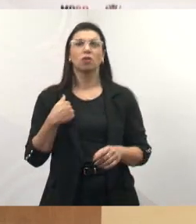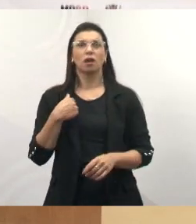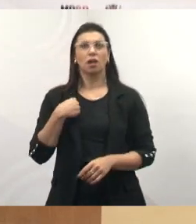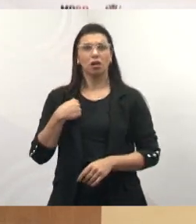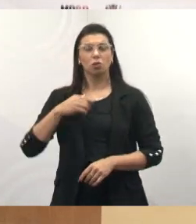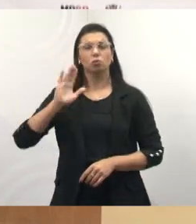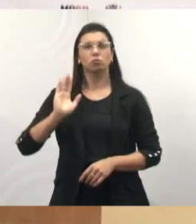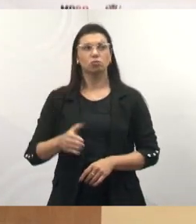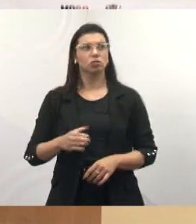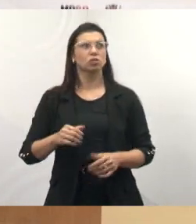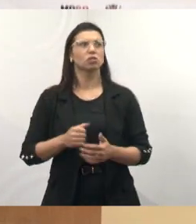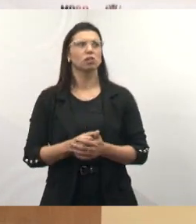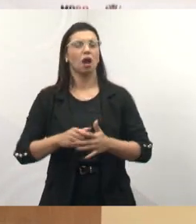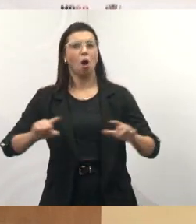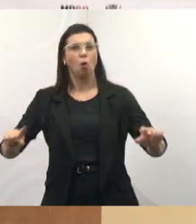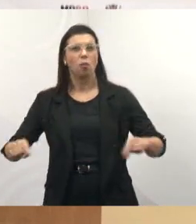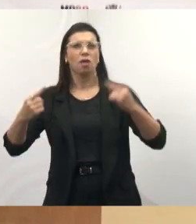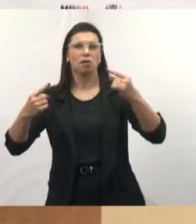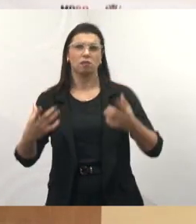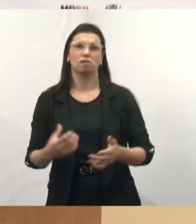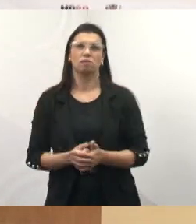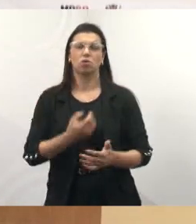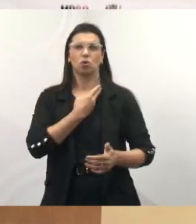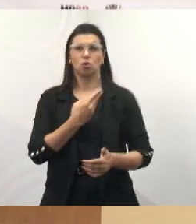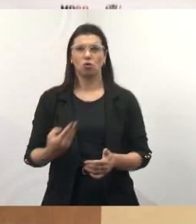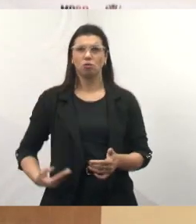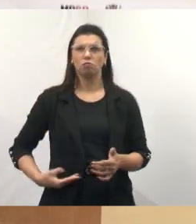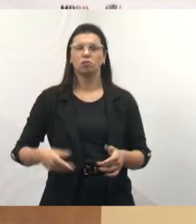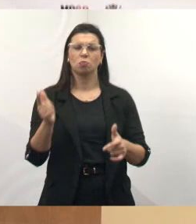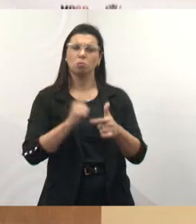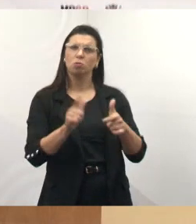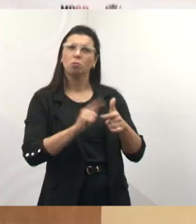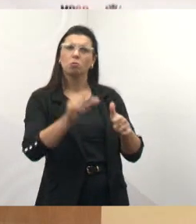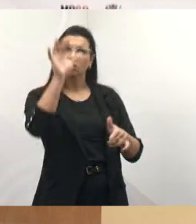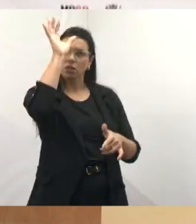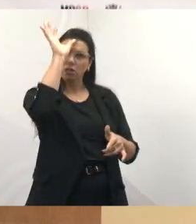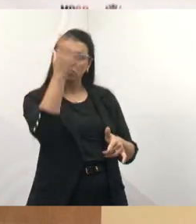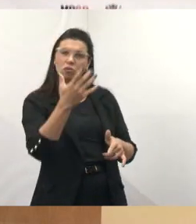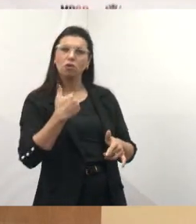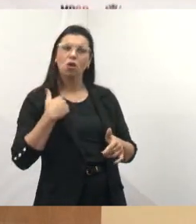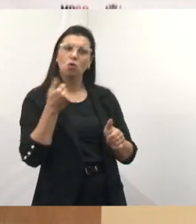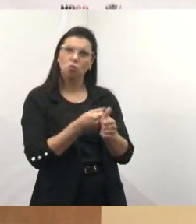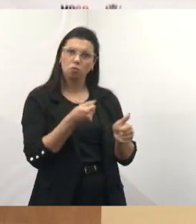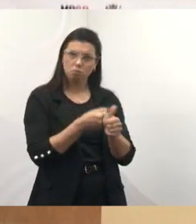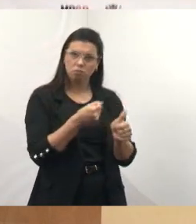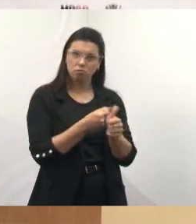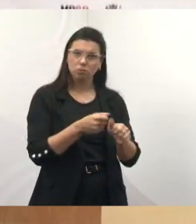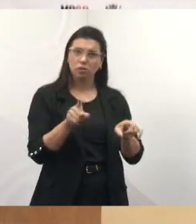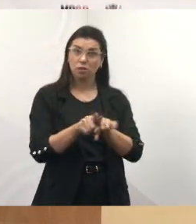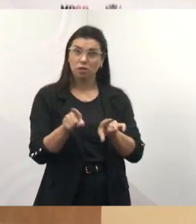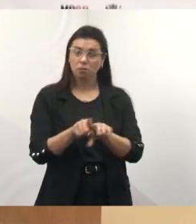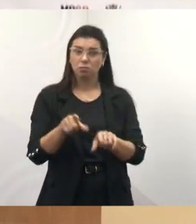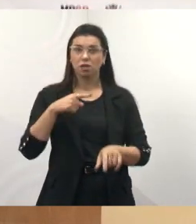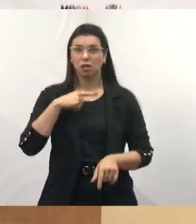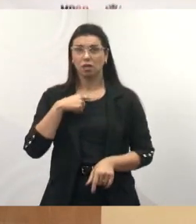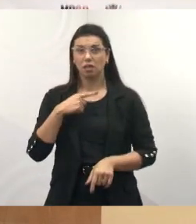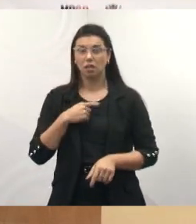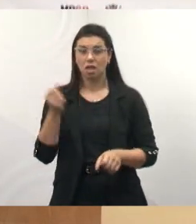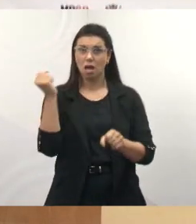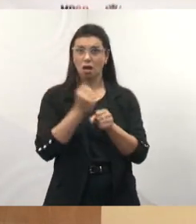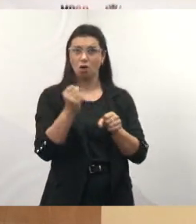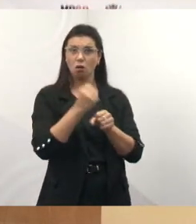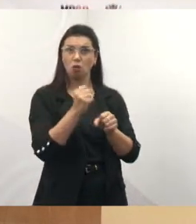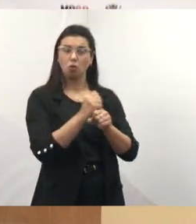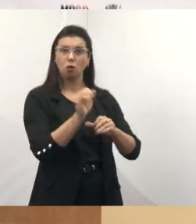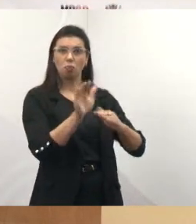esse desafio do governo para sanar esses problemas. Ainda temos lá a obra para acontecer ali na região